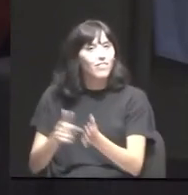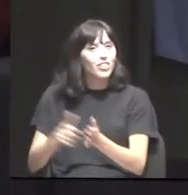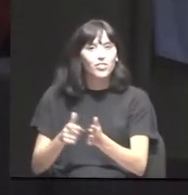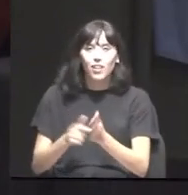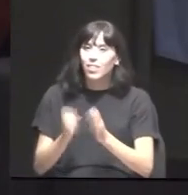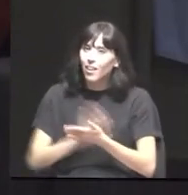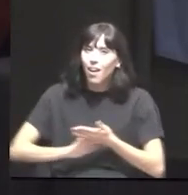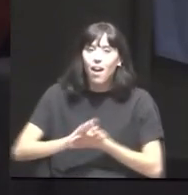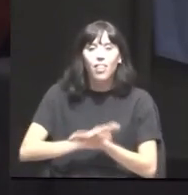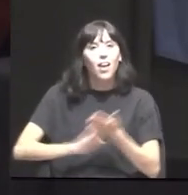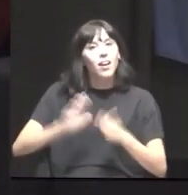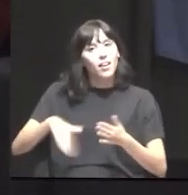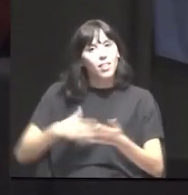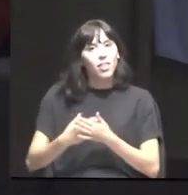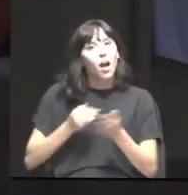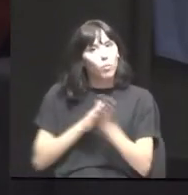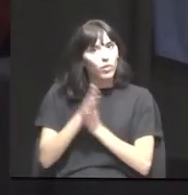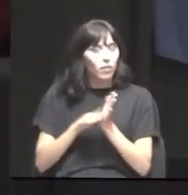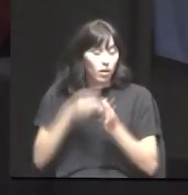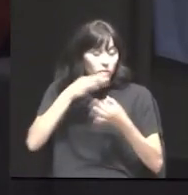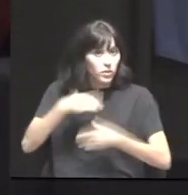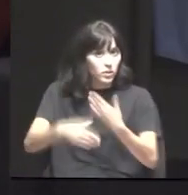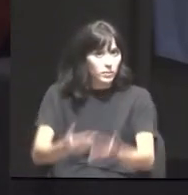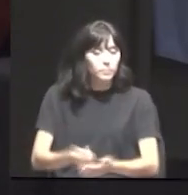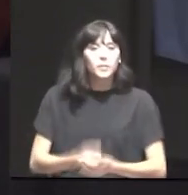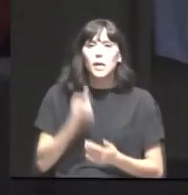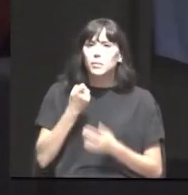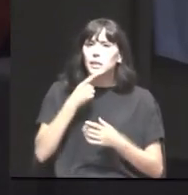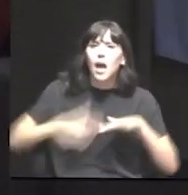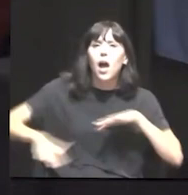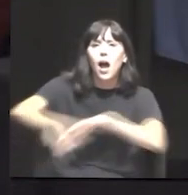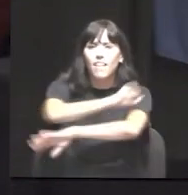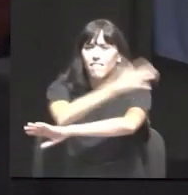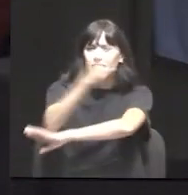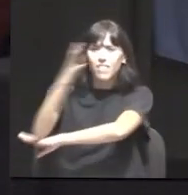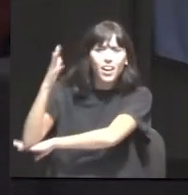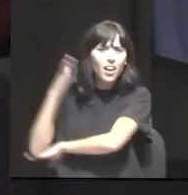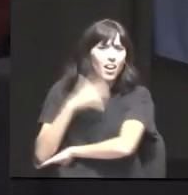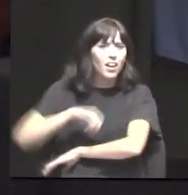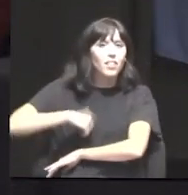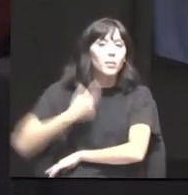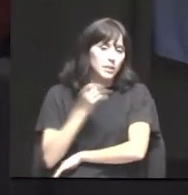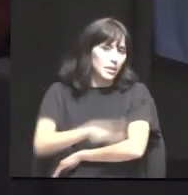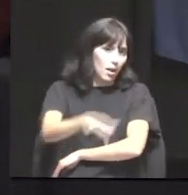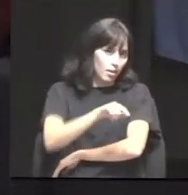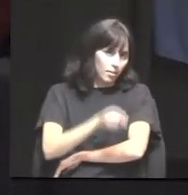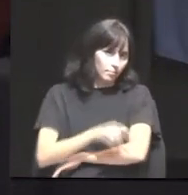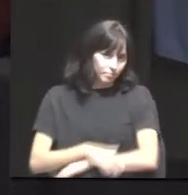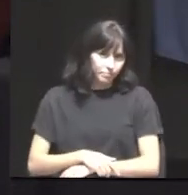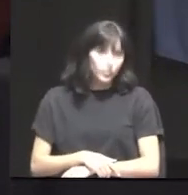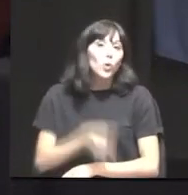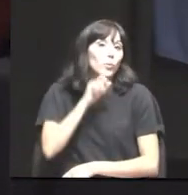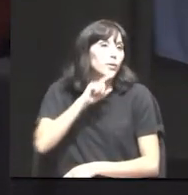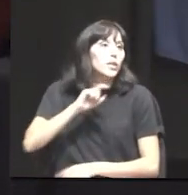económico e eficiente. Precisamos de tudo isto e de um grande parque verde nos terrenos do atual aeroporto. Não teremos